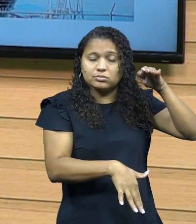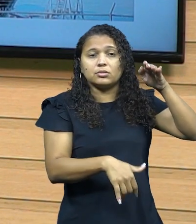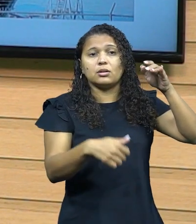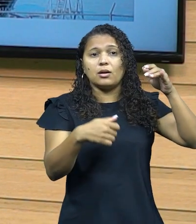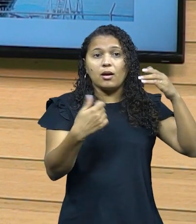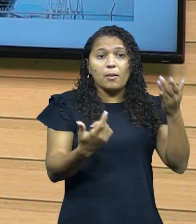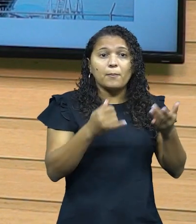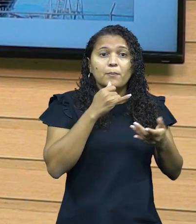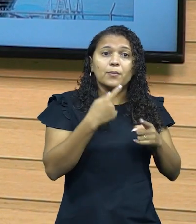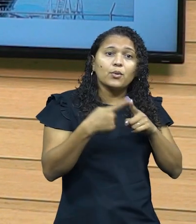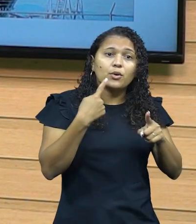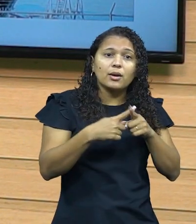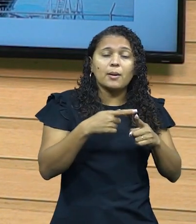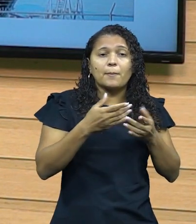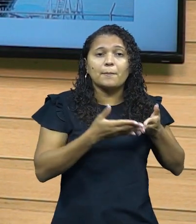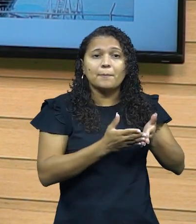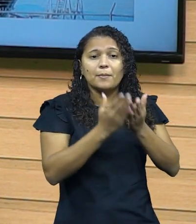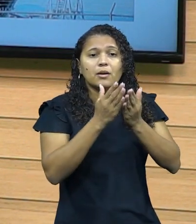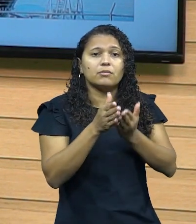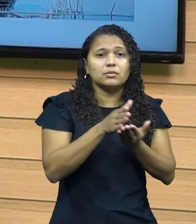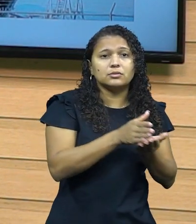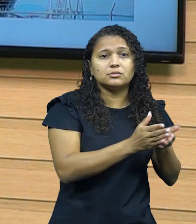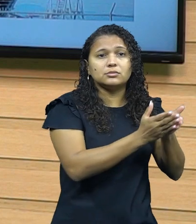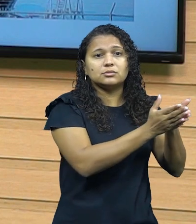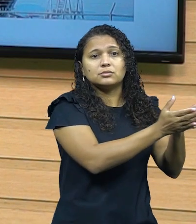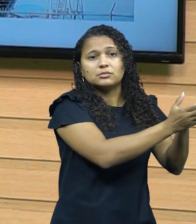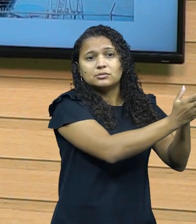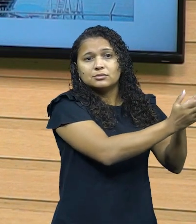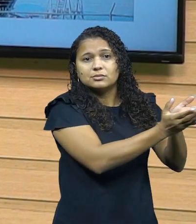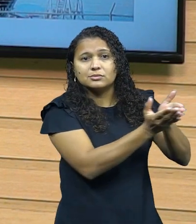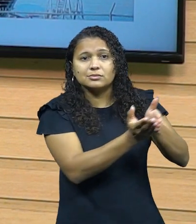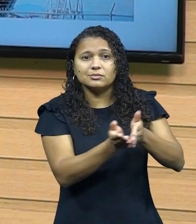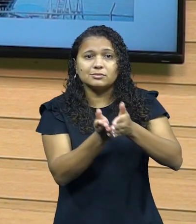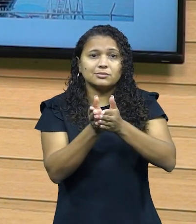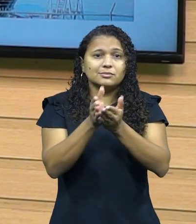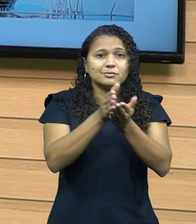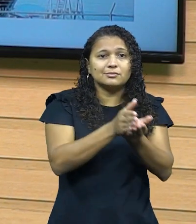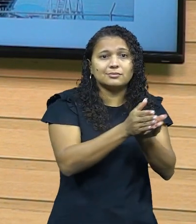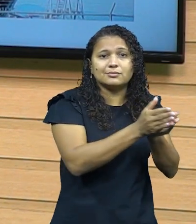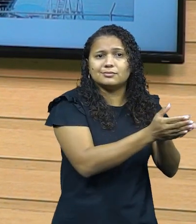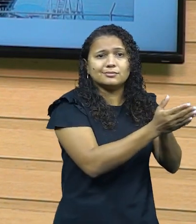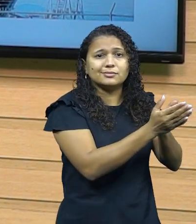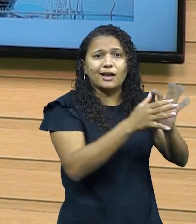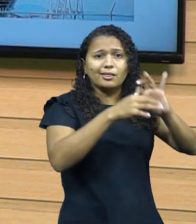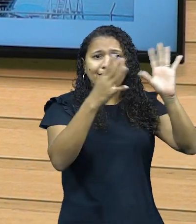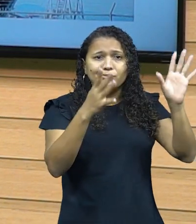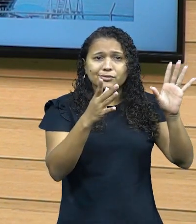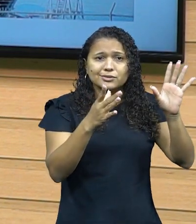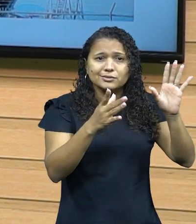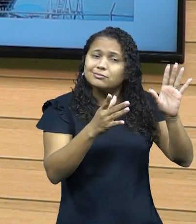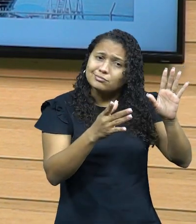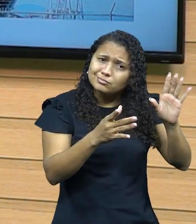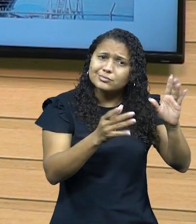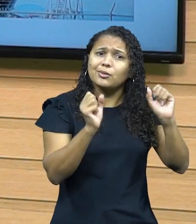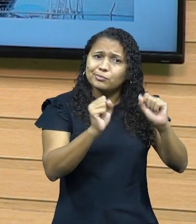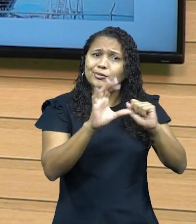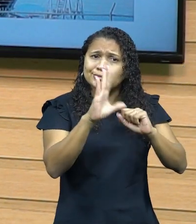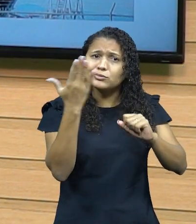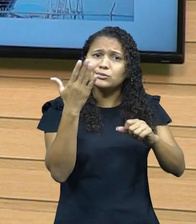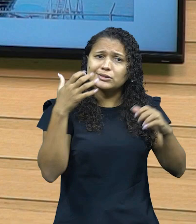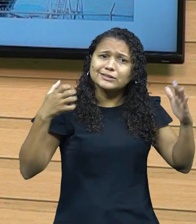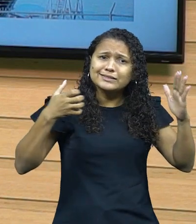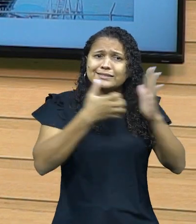no fundo do mar, ele vai acabar saindo do lugar por conta da maré e podem ocorrer